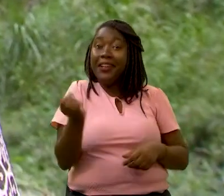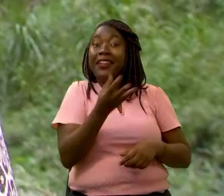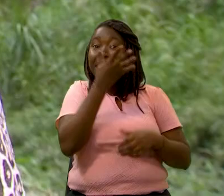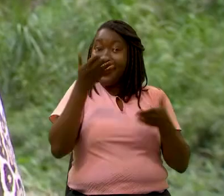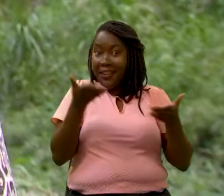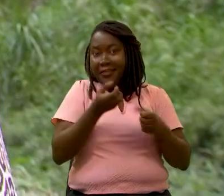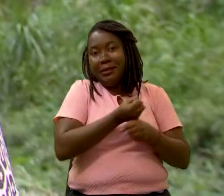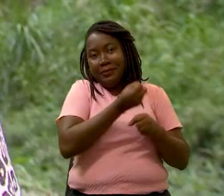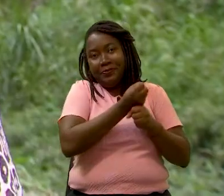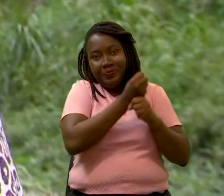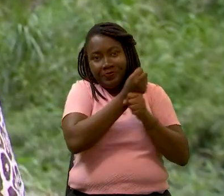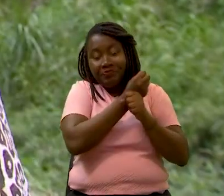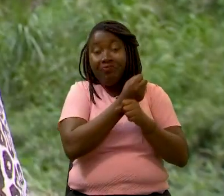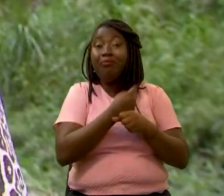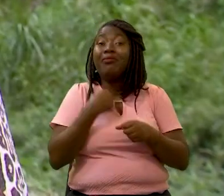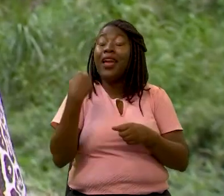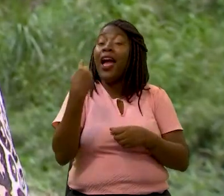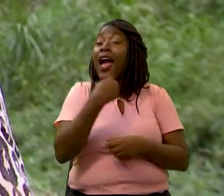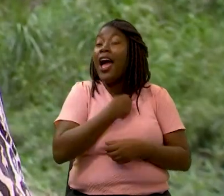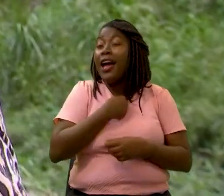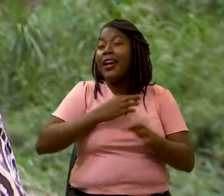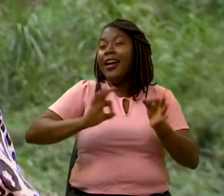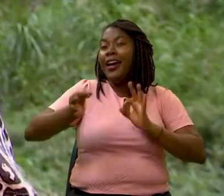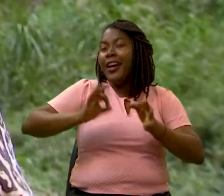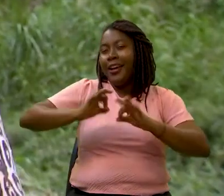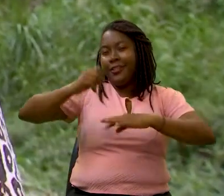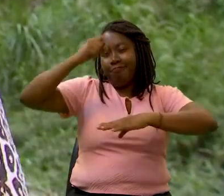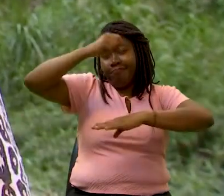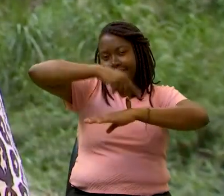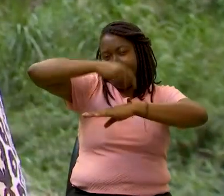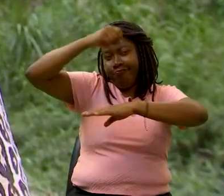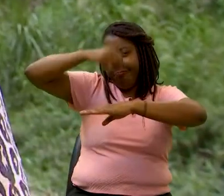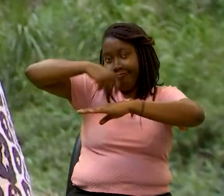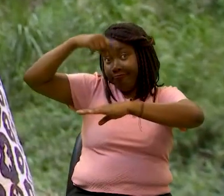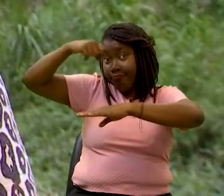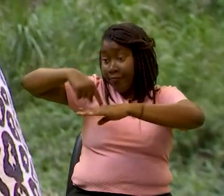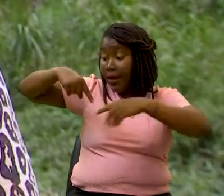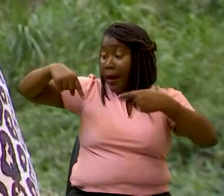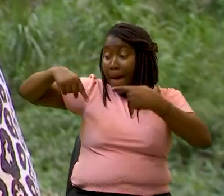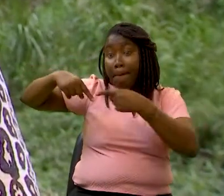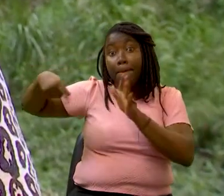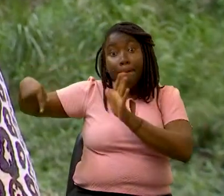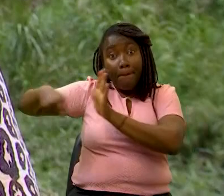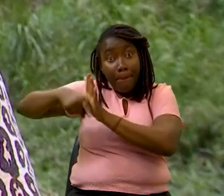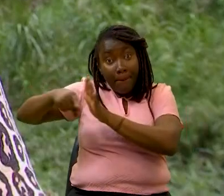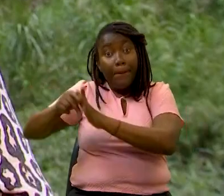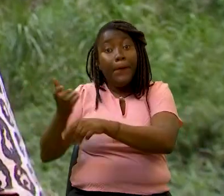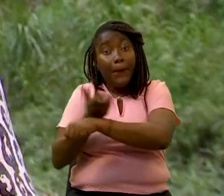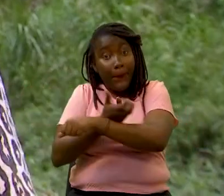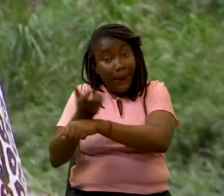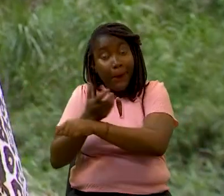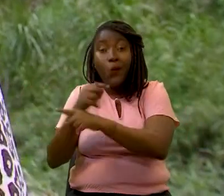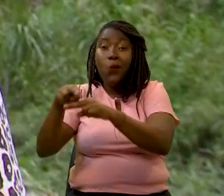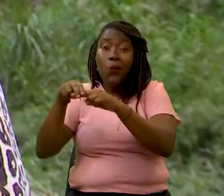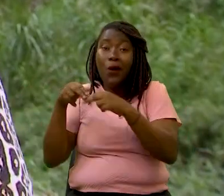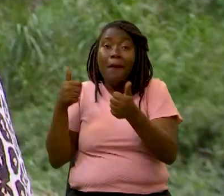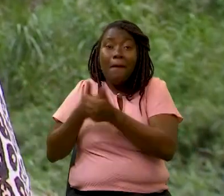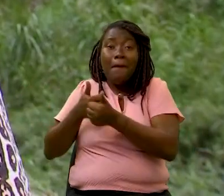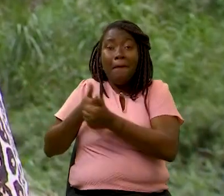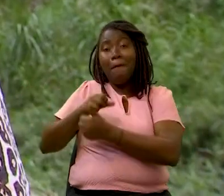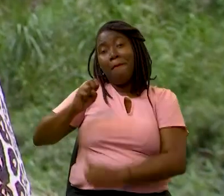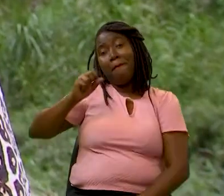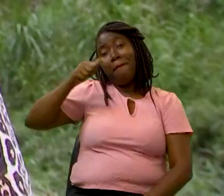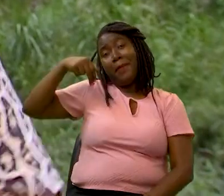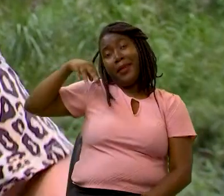inaugurada ainda, né, que está sendo construída. E aí a gente está fazendo um plantio com espécies nativas de Mata Atlântica, porque aqui está muito próximo da Mata de